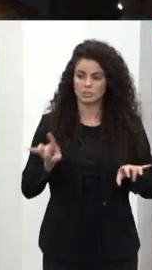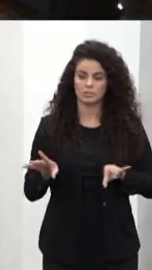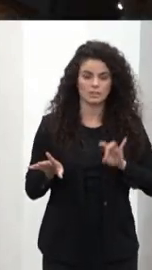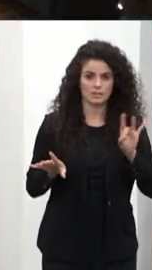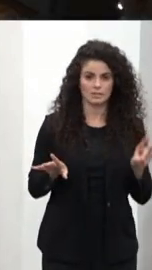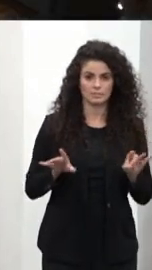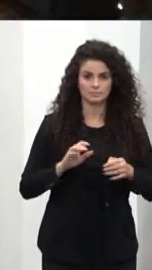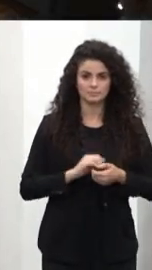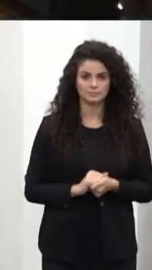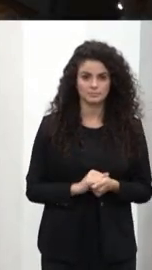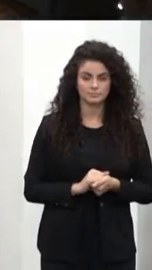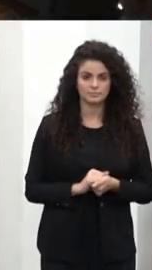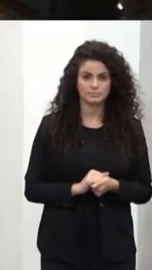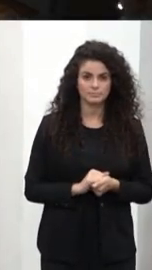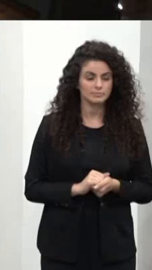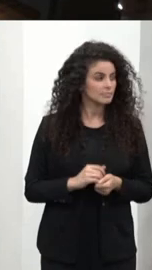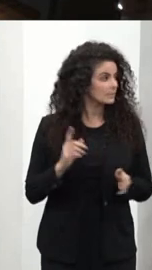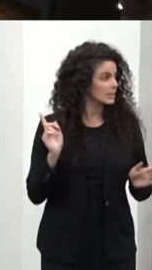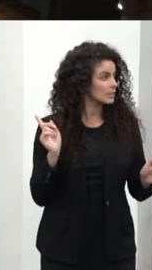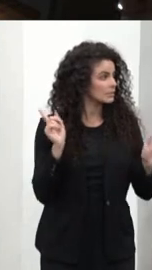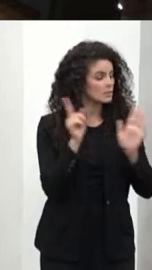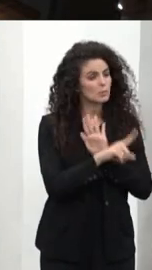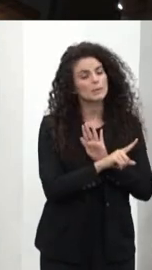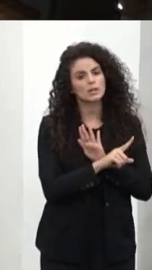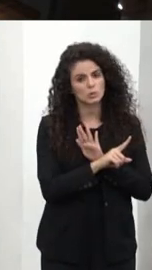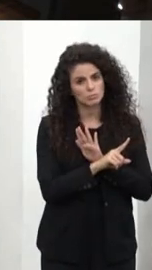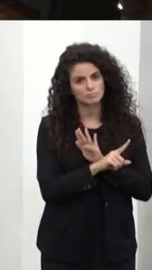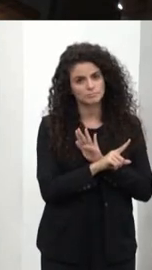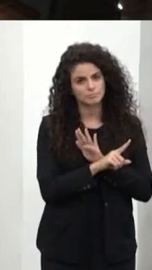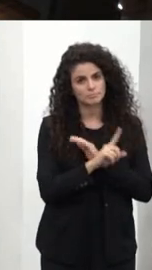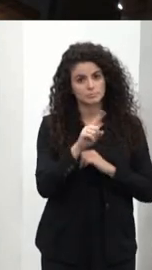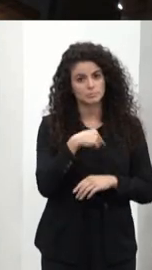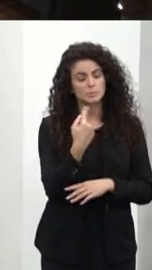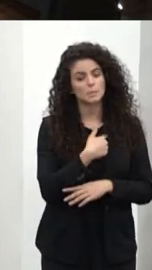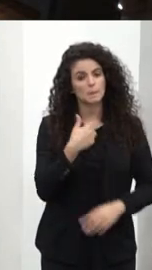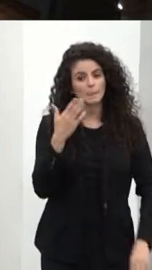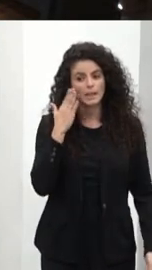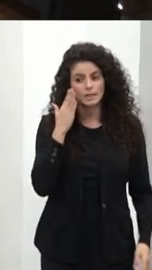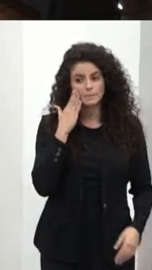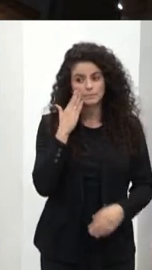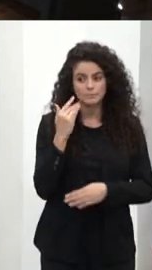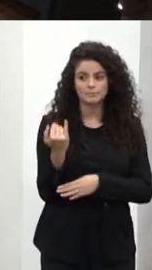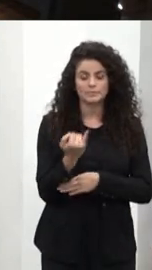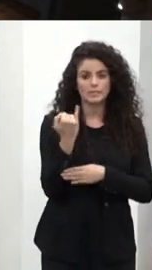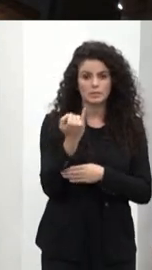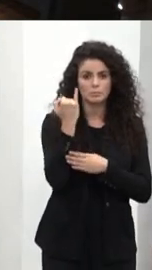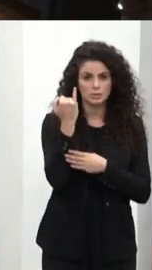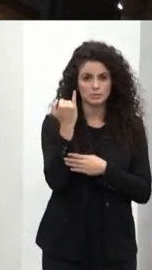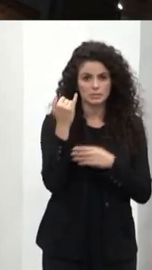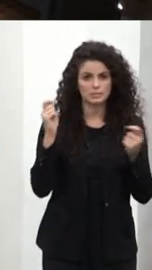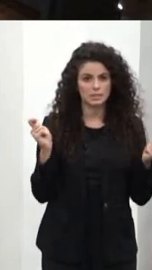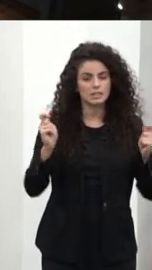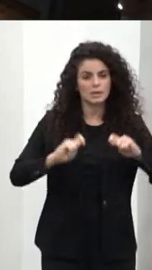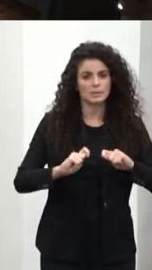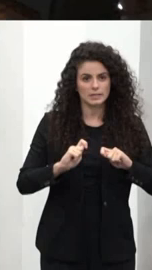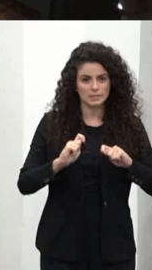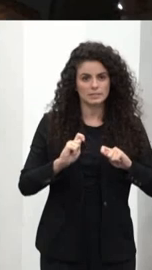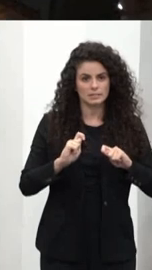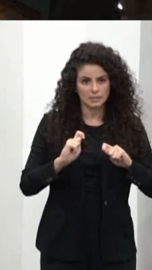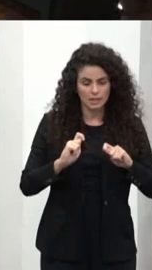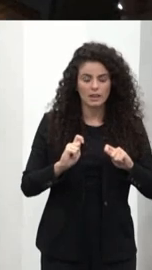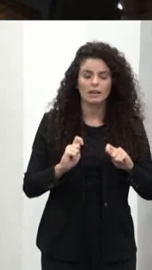colaborar no debate Rafael a gente sabe da importância e da capacidade que a o corpo